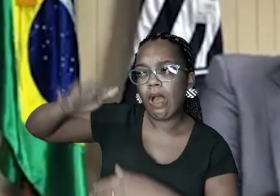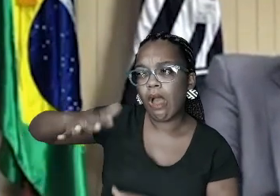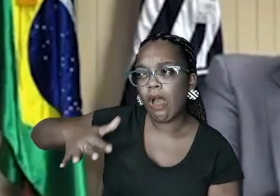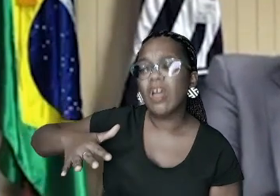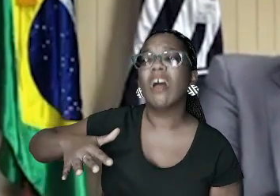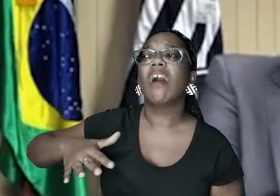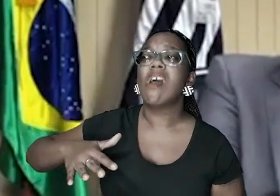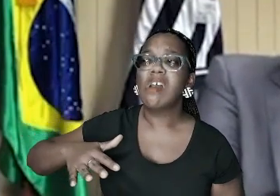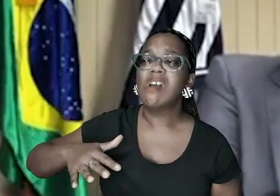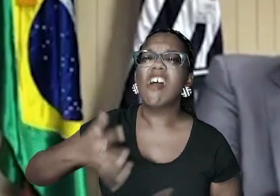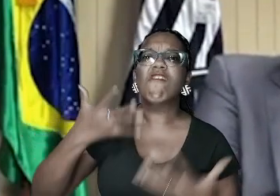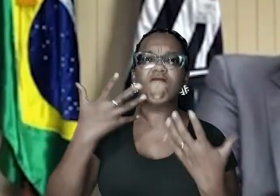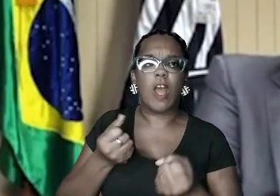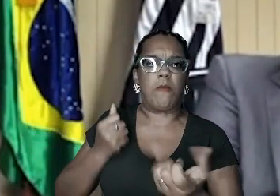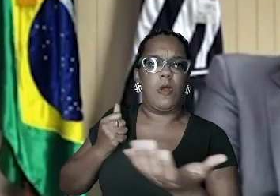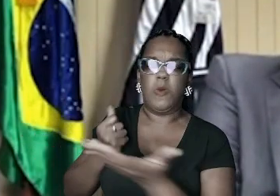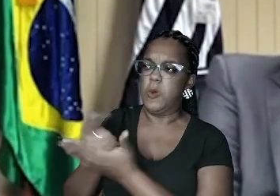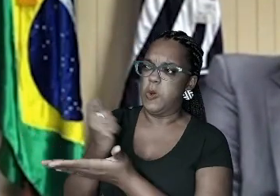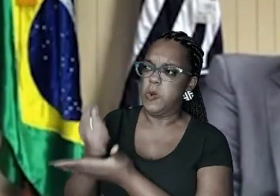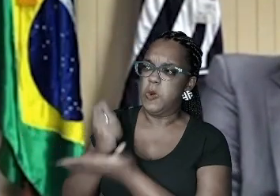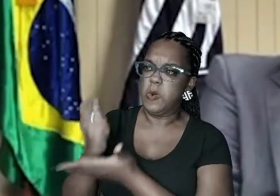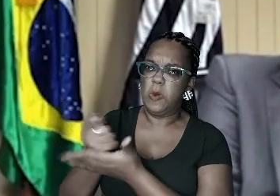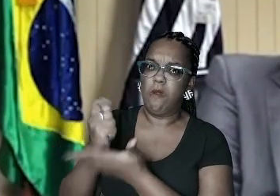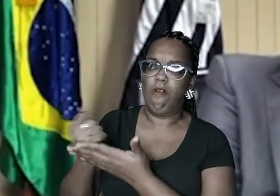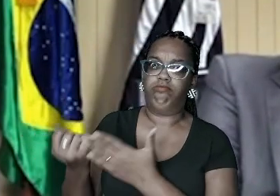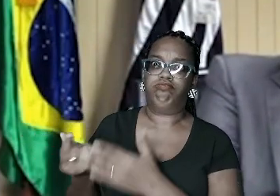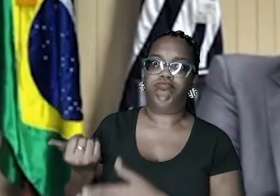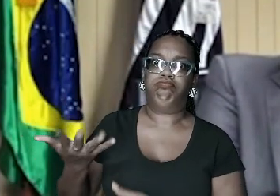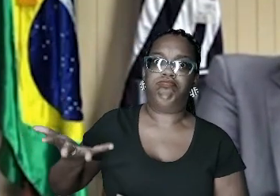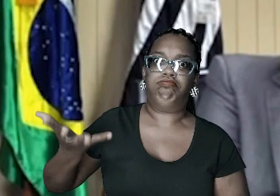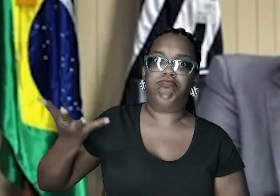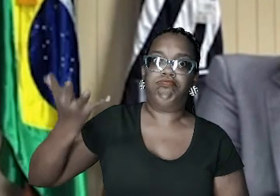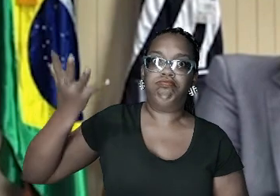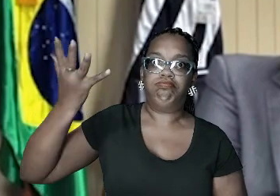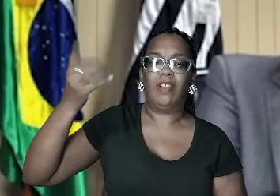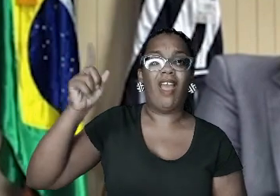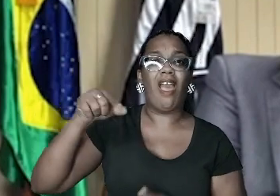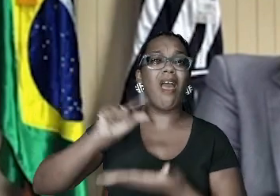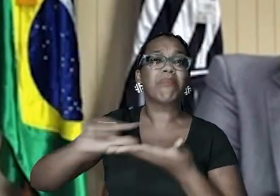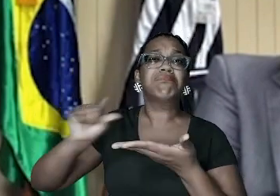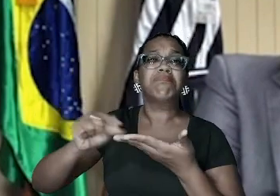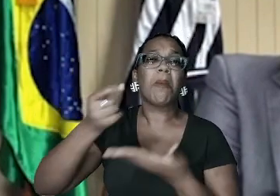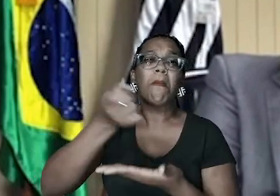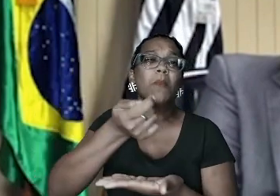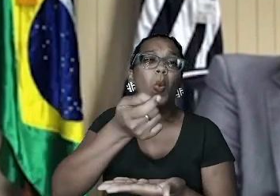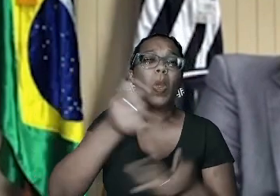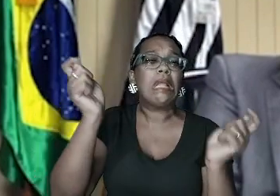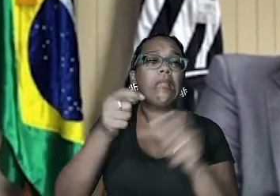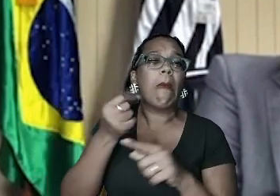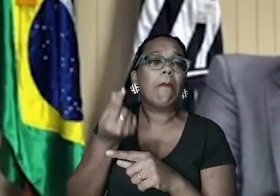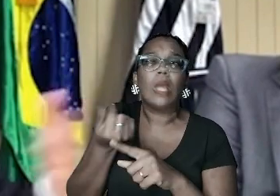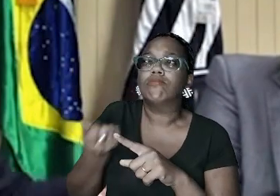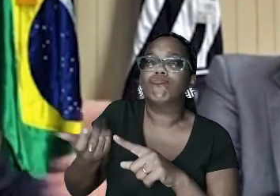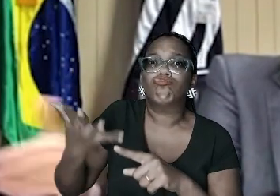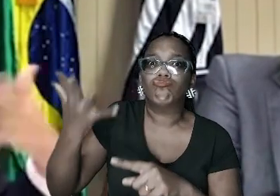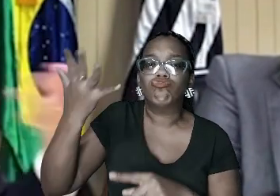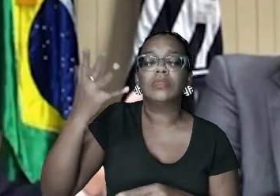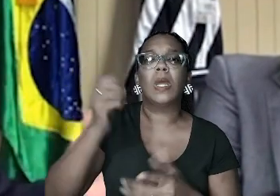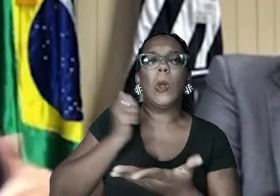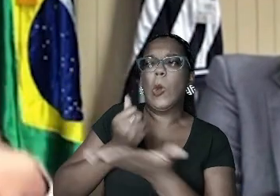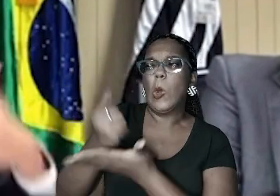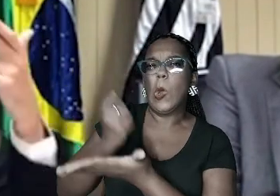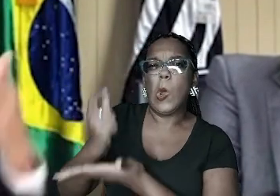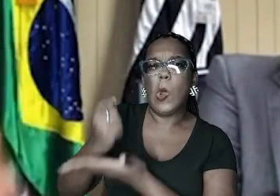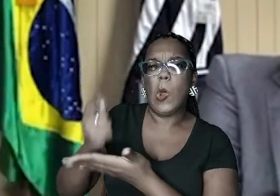Esse pessoal tá postando que o preço das ações vai cair muito bem vamos sair comprando as ações o preço vai subir é um ações de